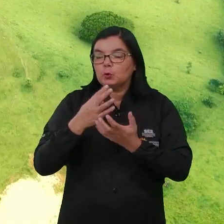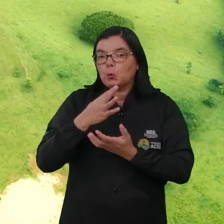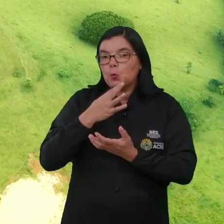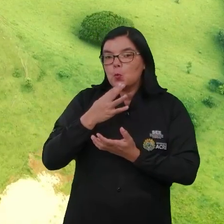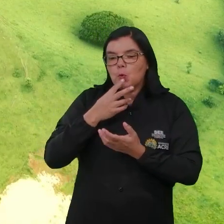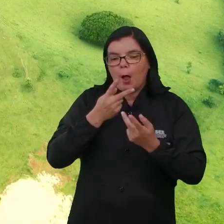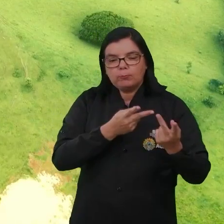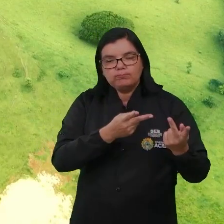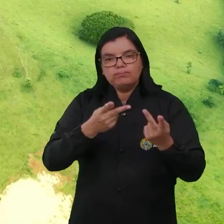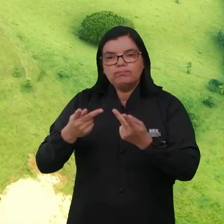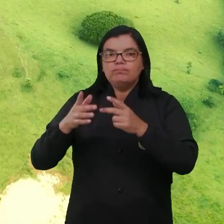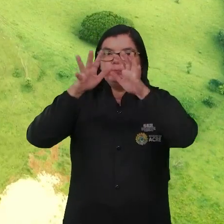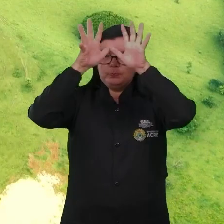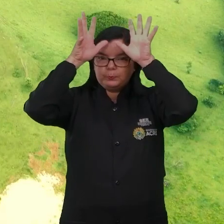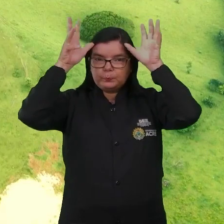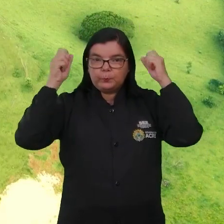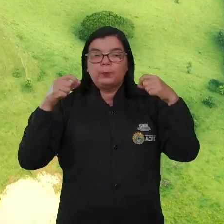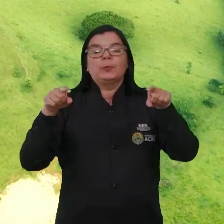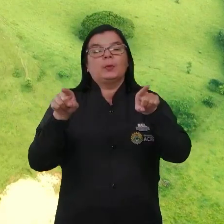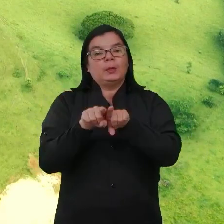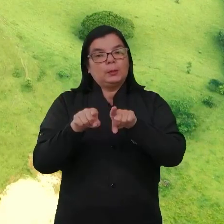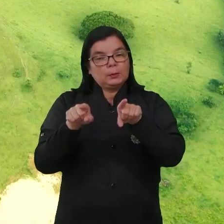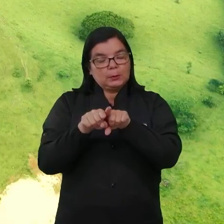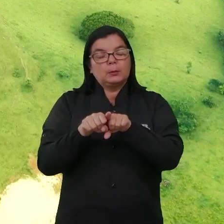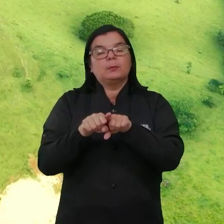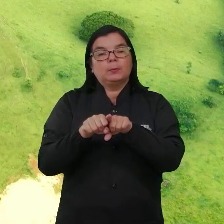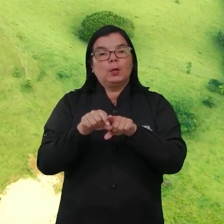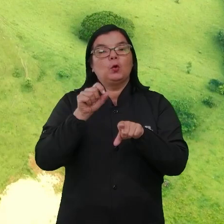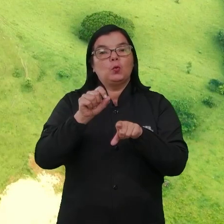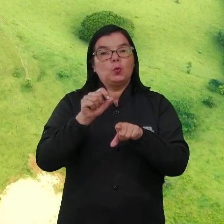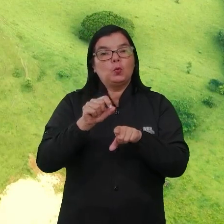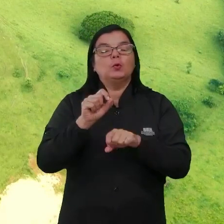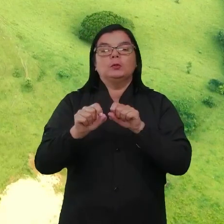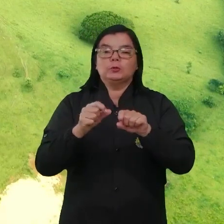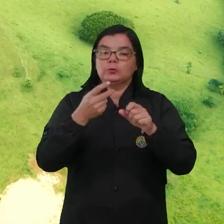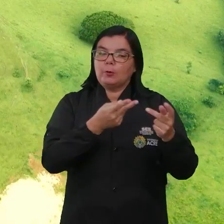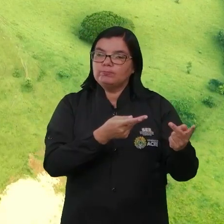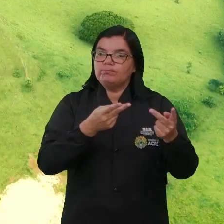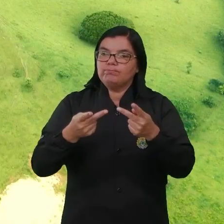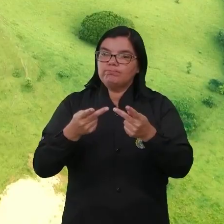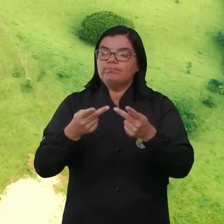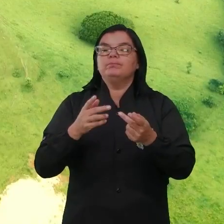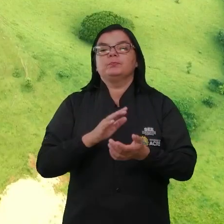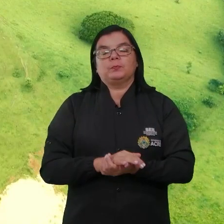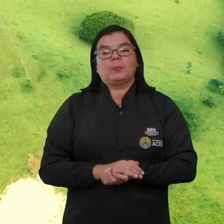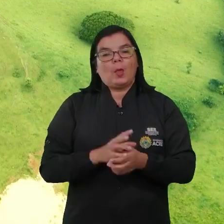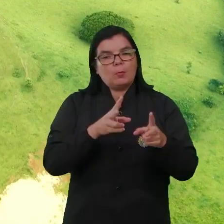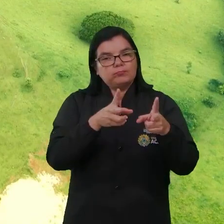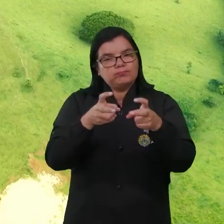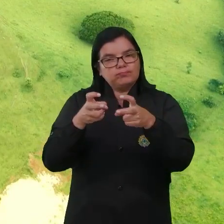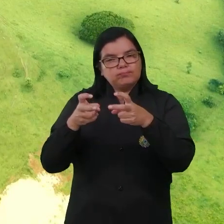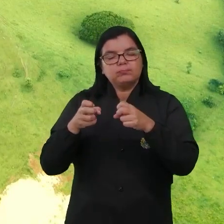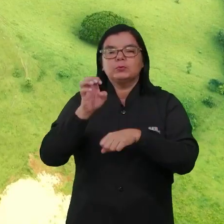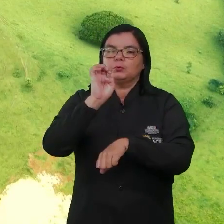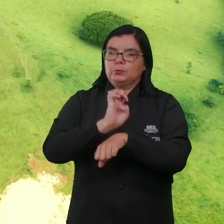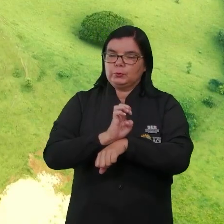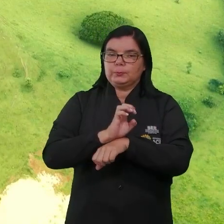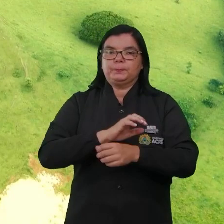têm visitado o Acre, e isso também pode ser um grande fator turístico a ser explorado aqui no nosso